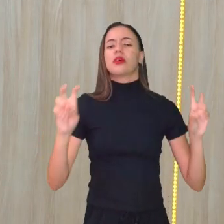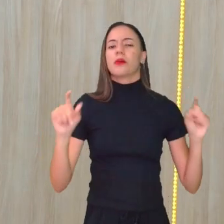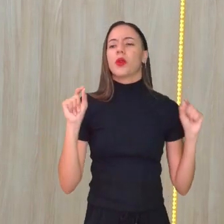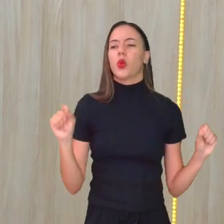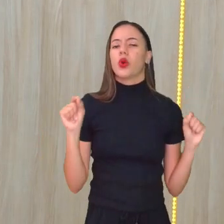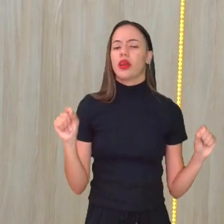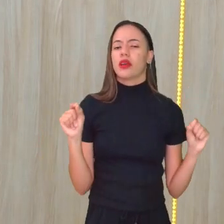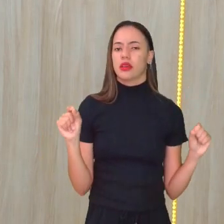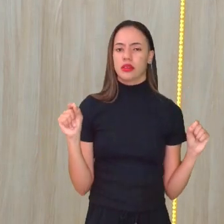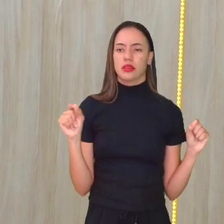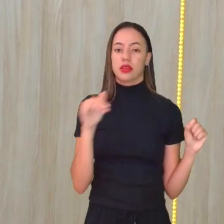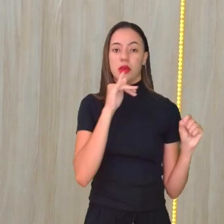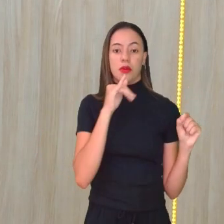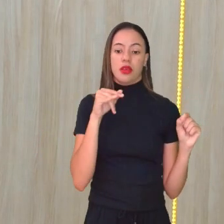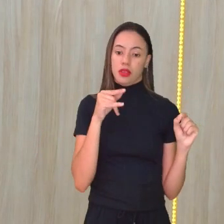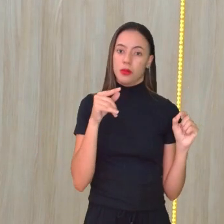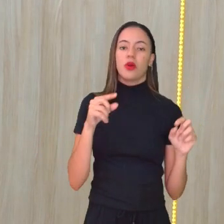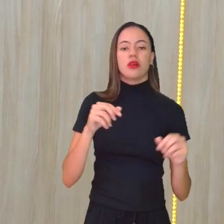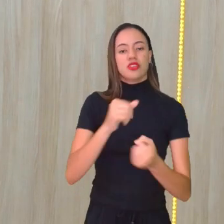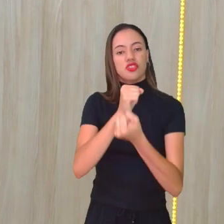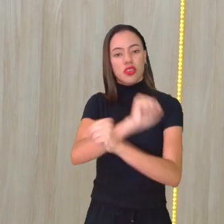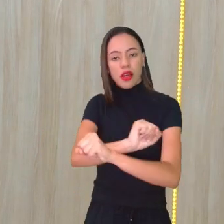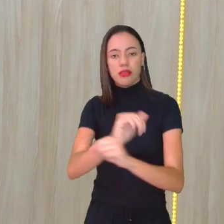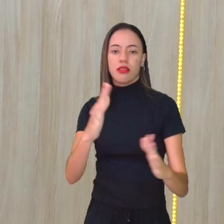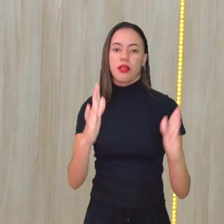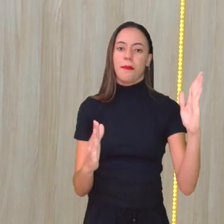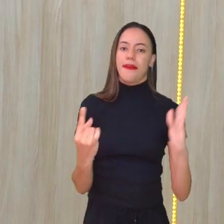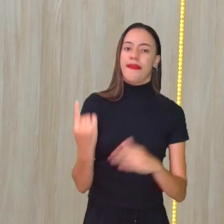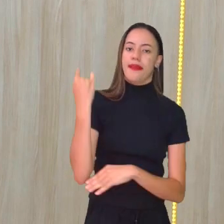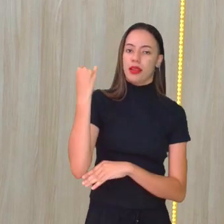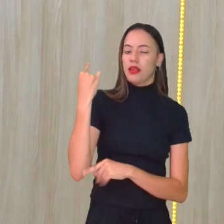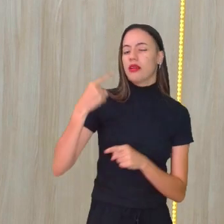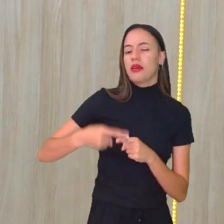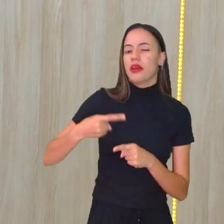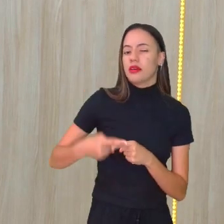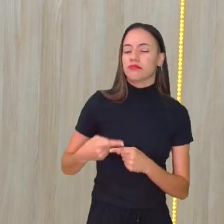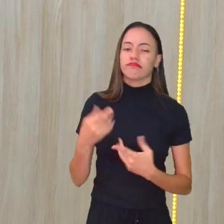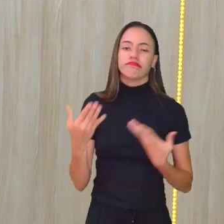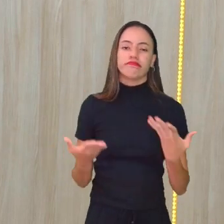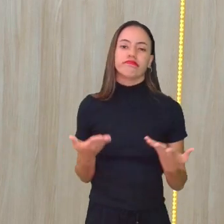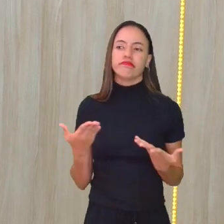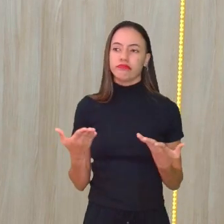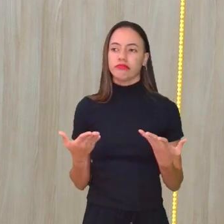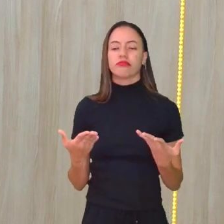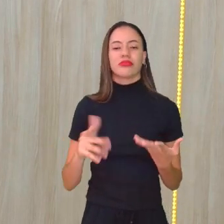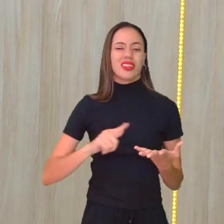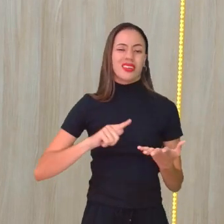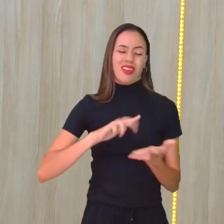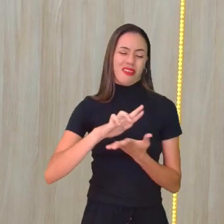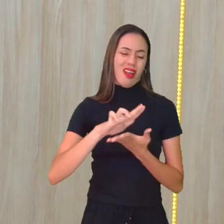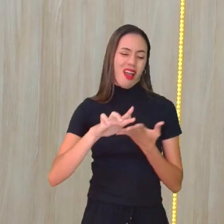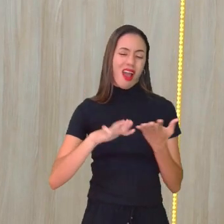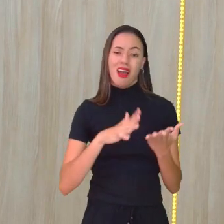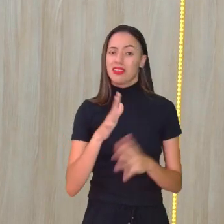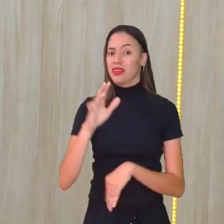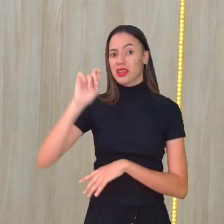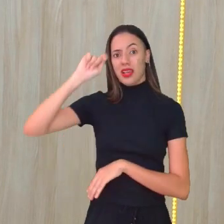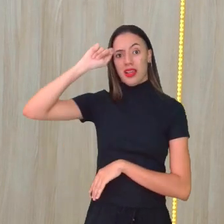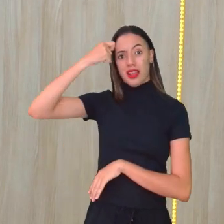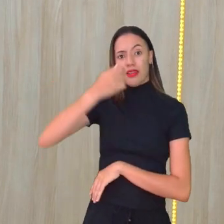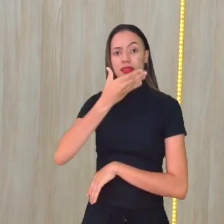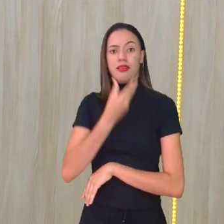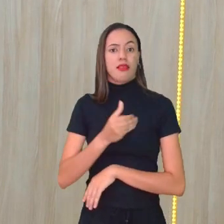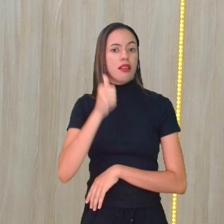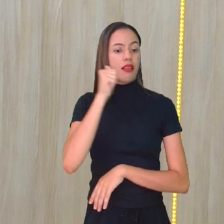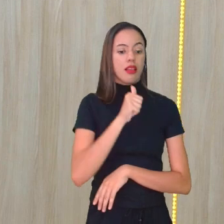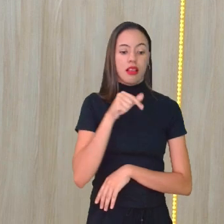da questão da escravidão naquele período, onde nós tínhamos muitos negros e negras lidando com